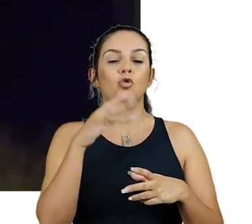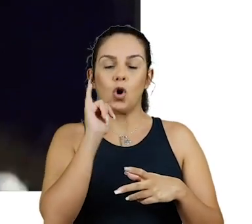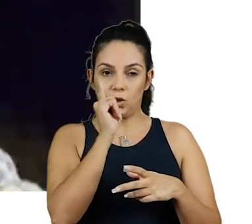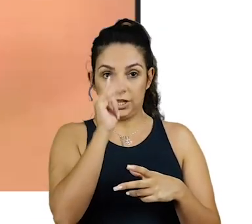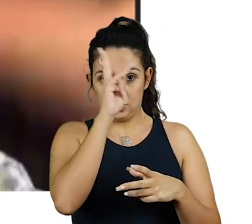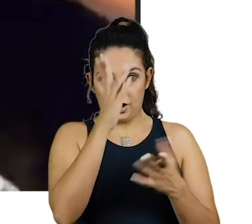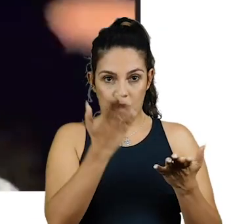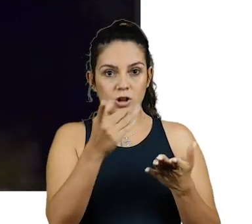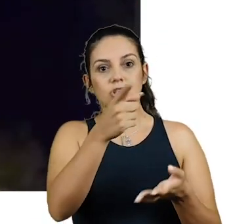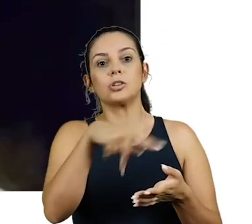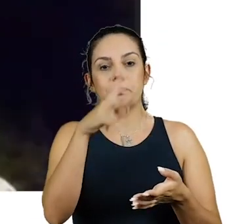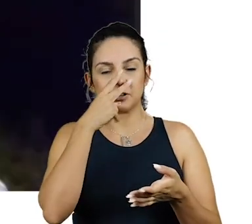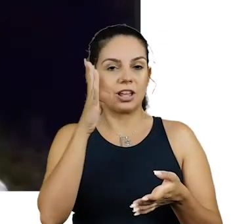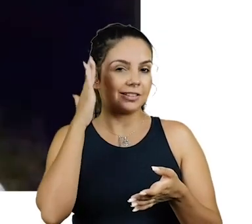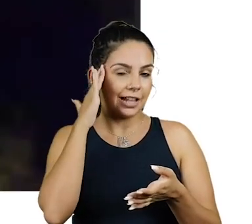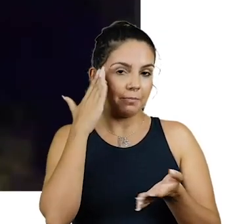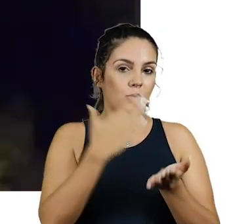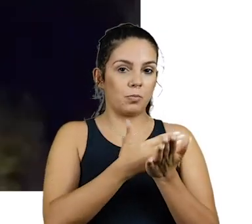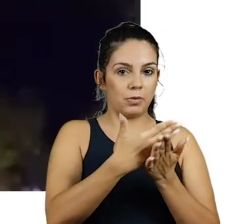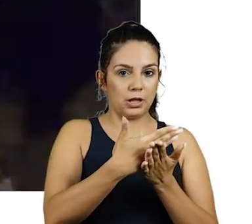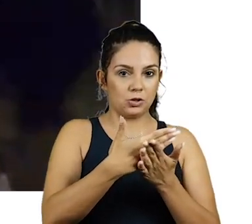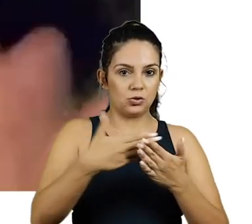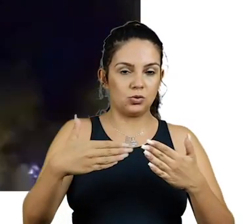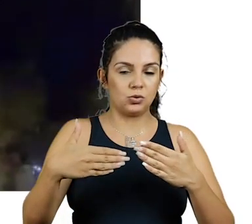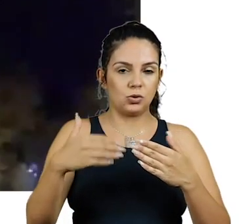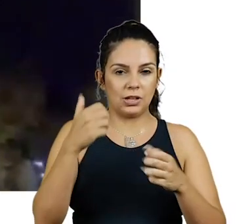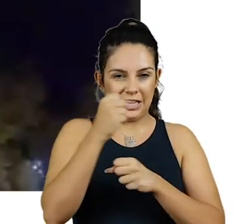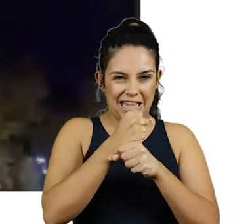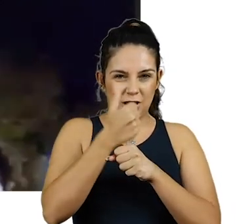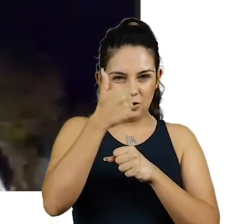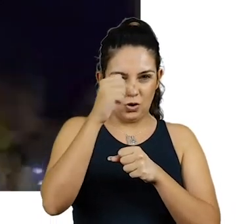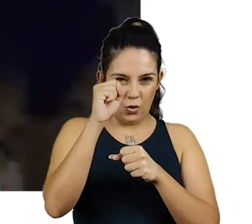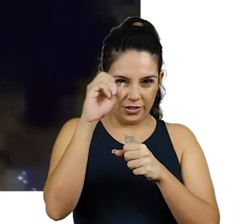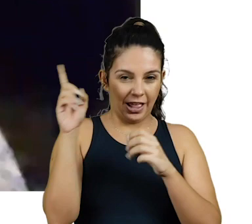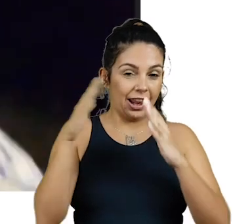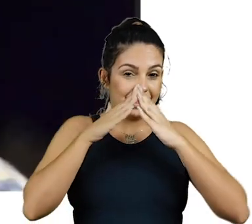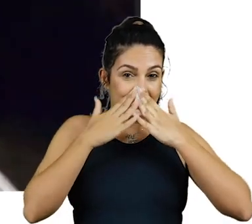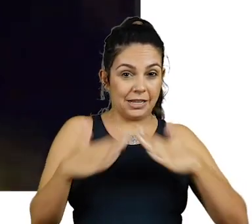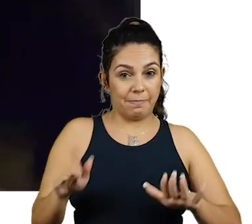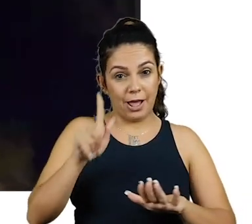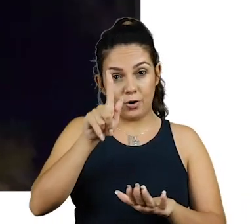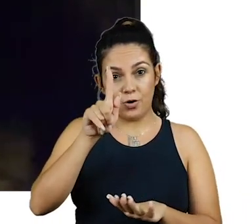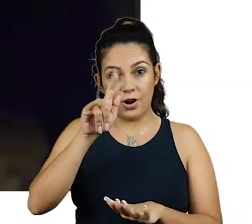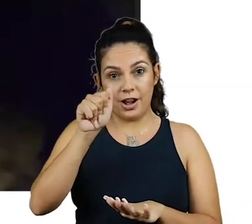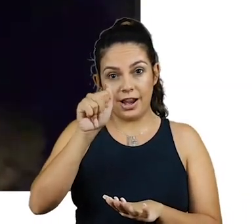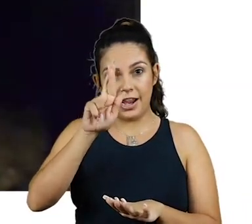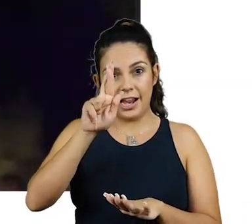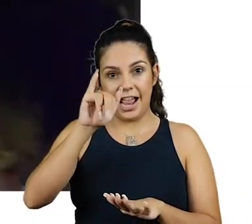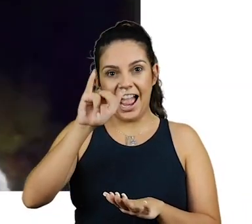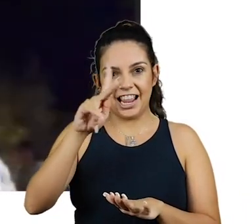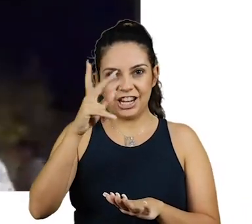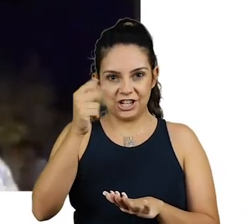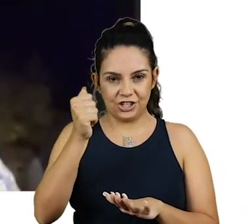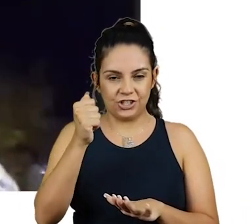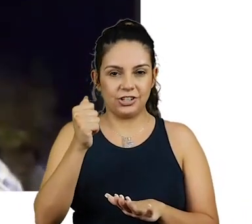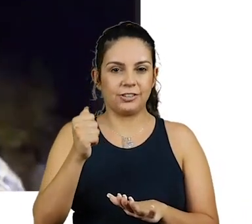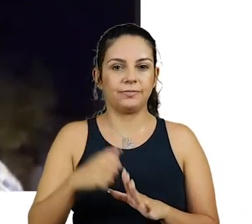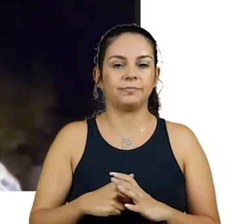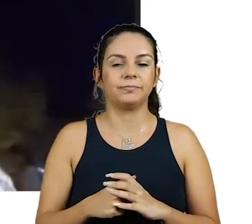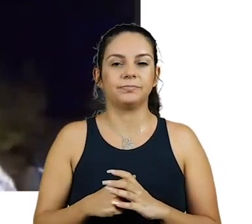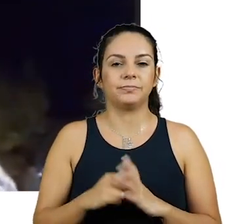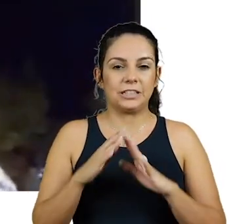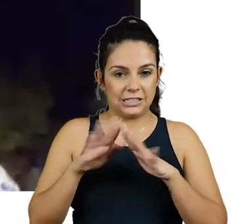já viu isso, que ela, começo dos anos 80, Rua da Amargura, separada do Garrincha, mudou para São Paulo com o filho ainda era vivo, o Garrinchinha.